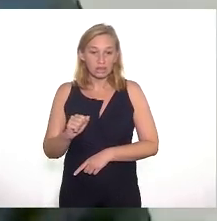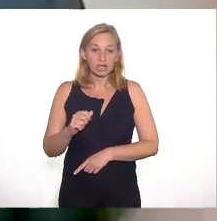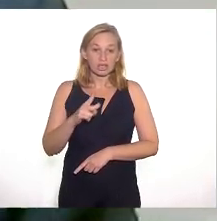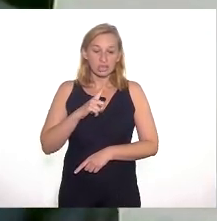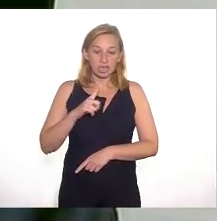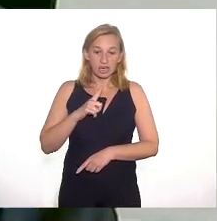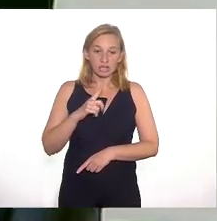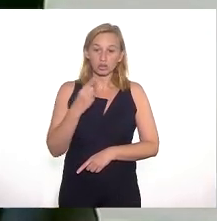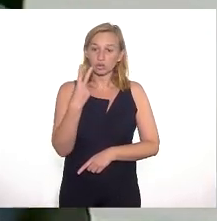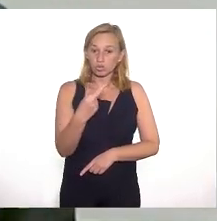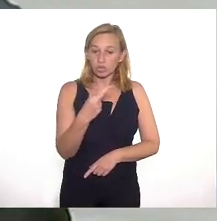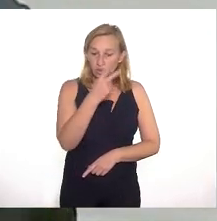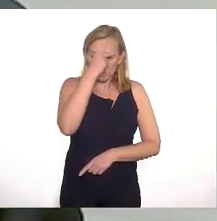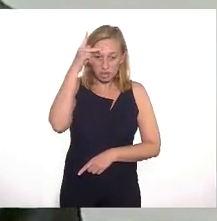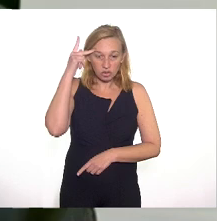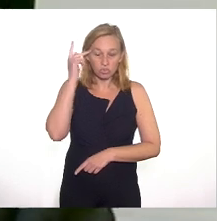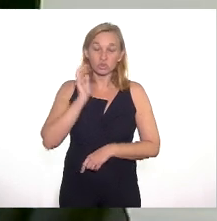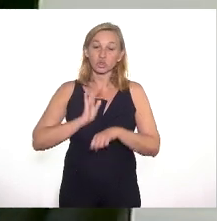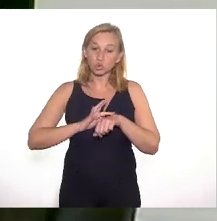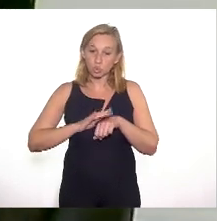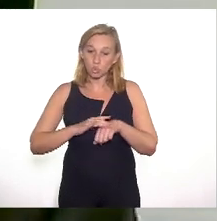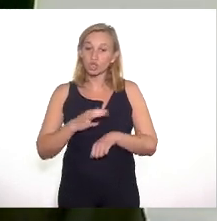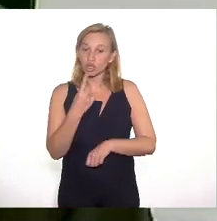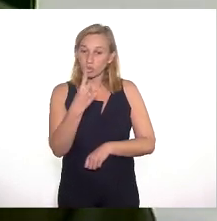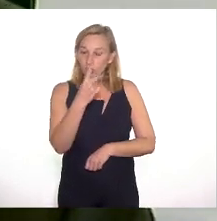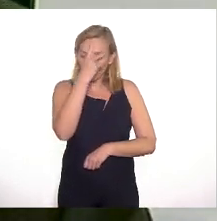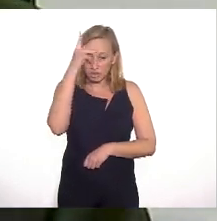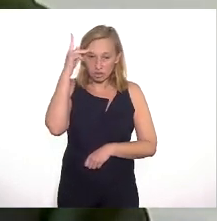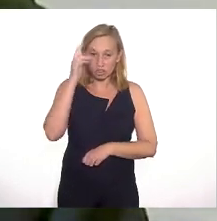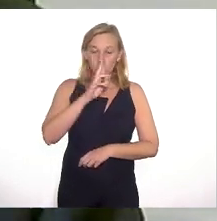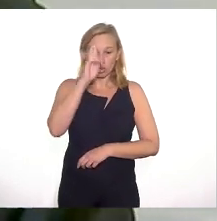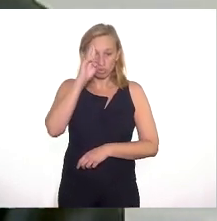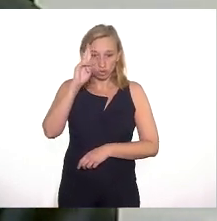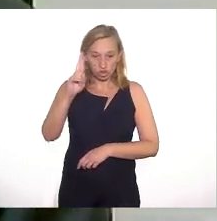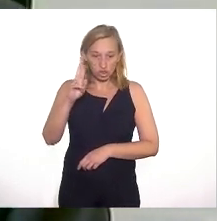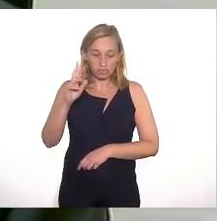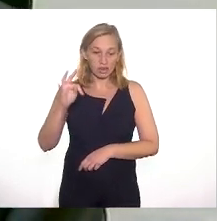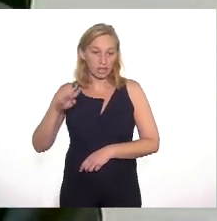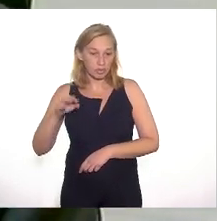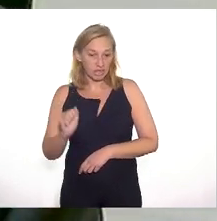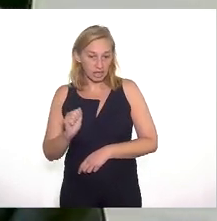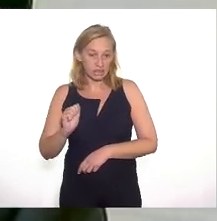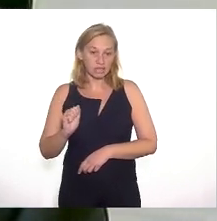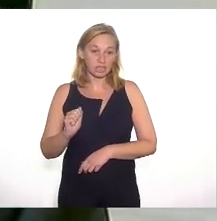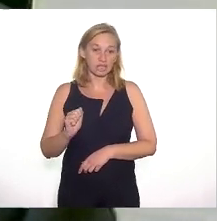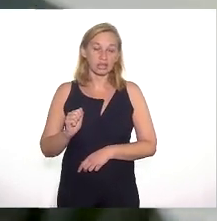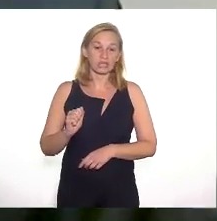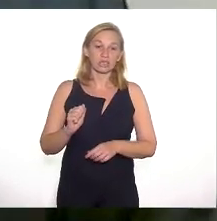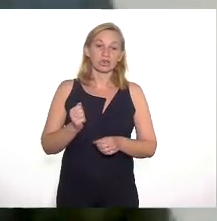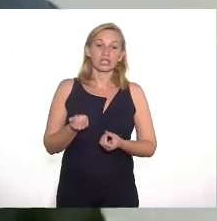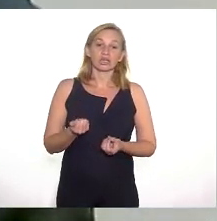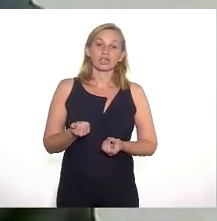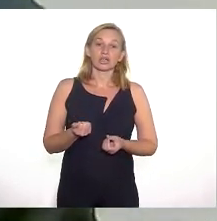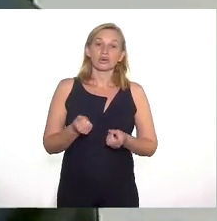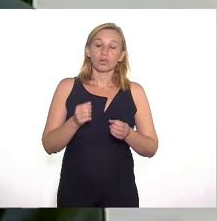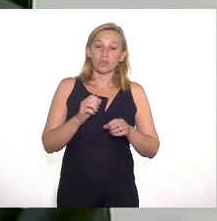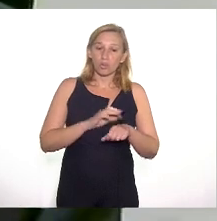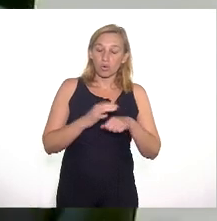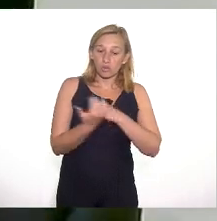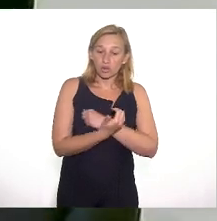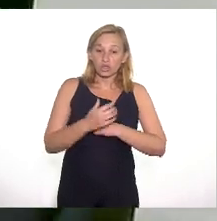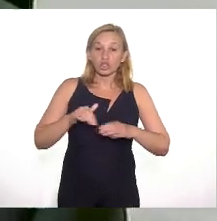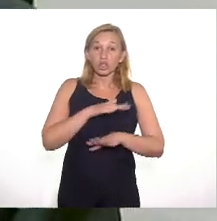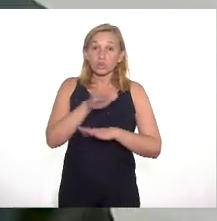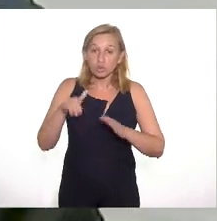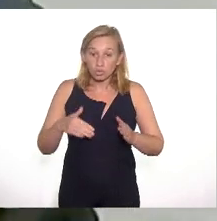pessoas reinfectadas e uma pessoa, o chefe de gabinete da liderança, está com Covid. O meu exame deu negativo, mas rezo por todos